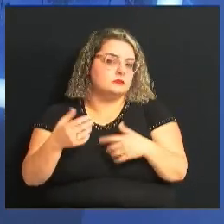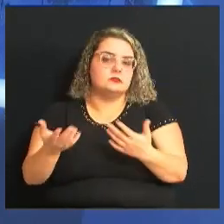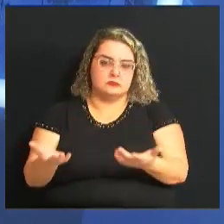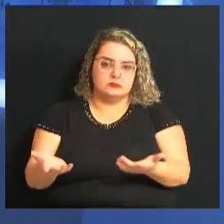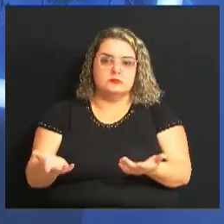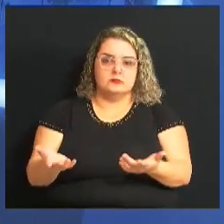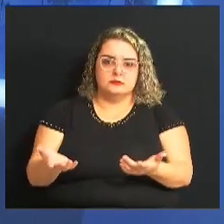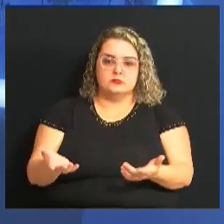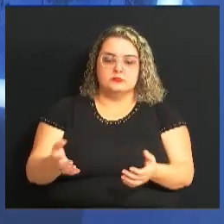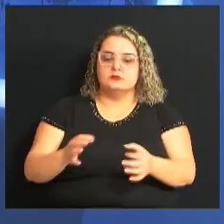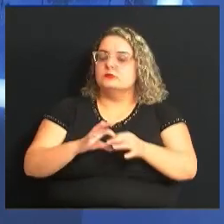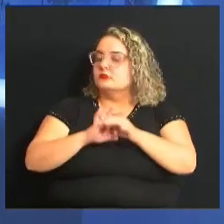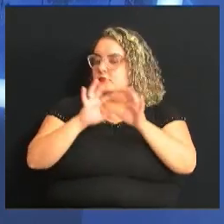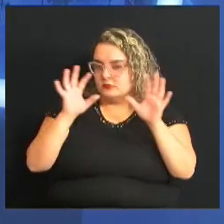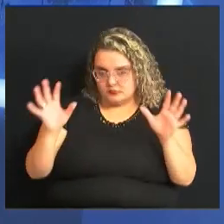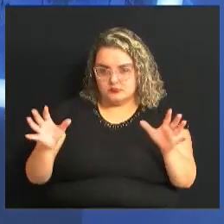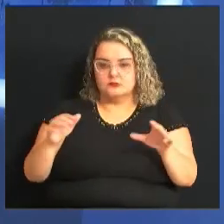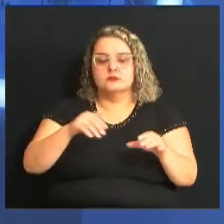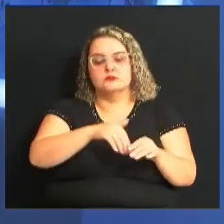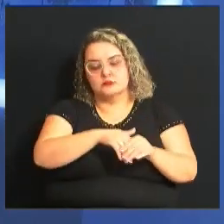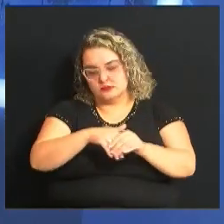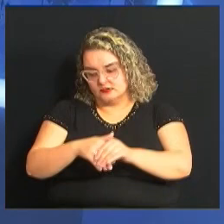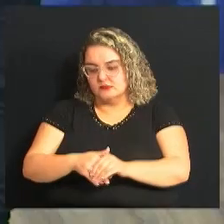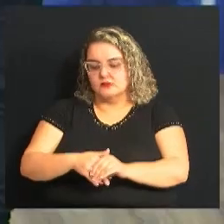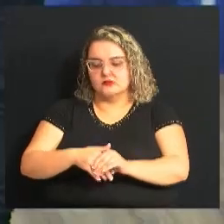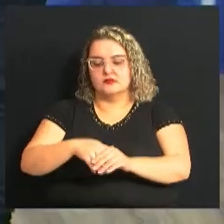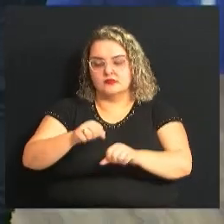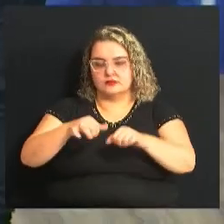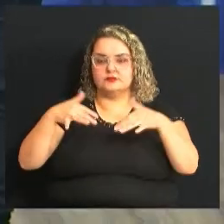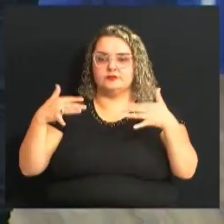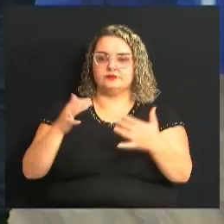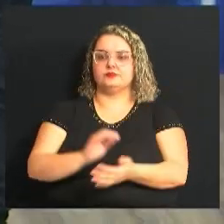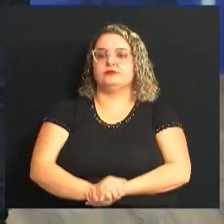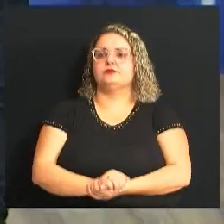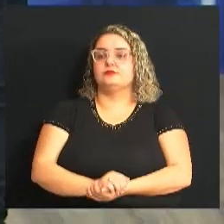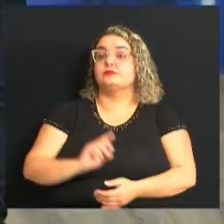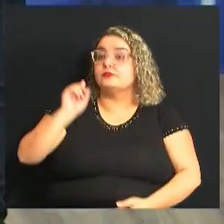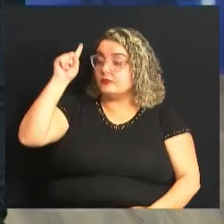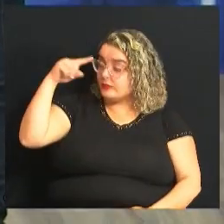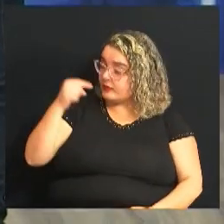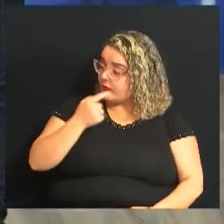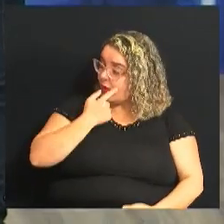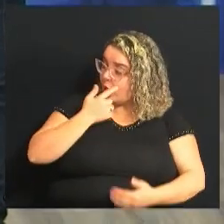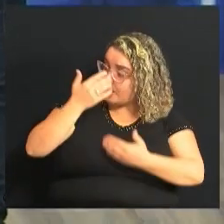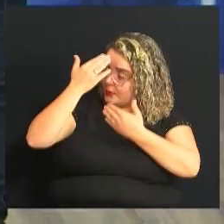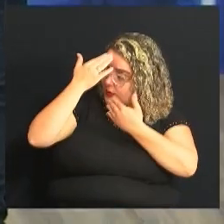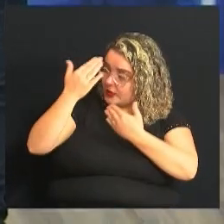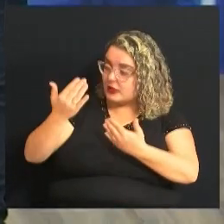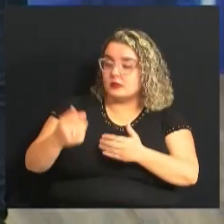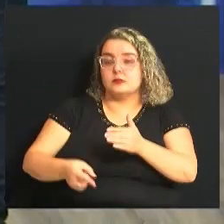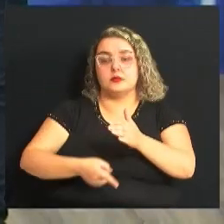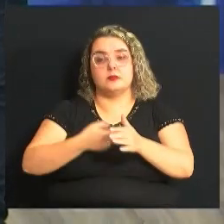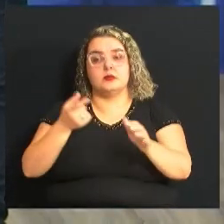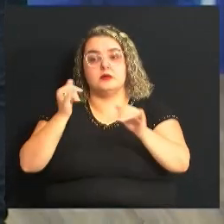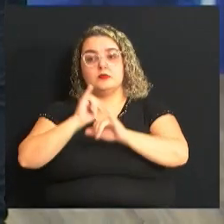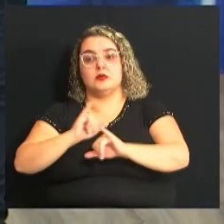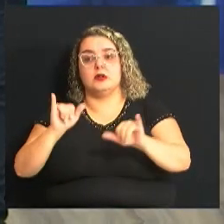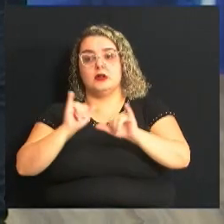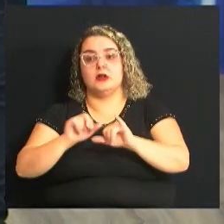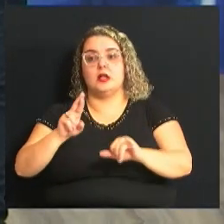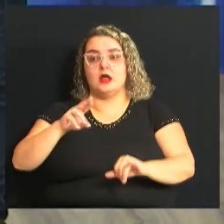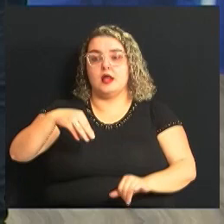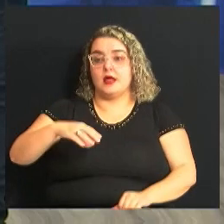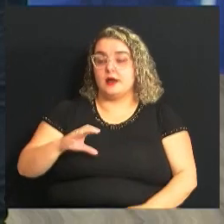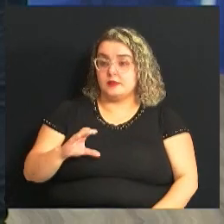estará apta a ser votada em plenário. Mirna Abreu, muito obrigado, primeiro pelas notícias da Metrópole de